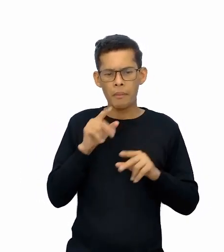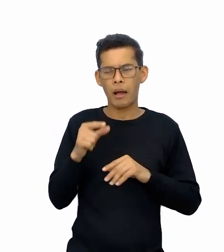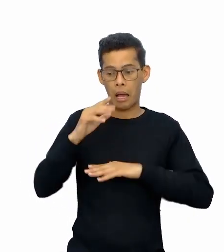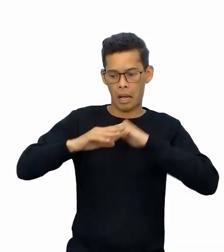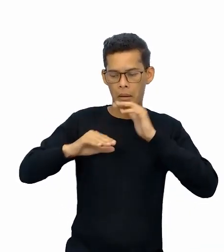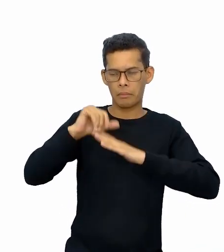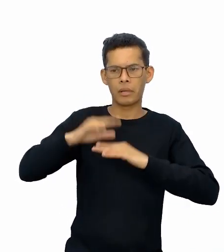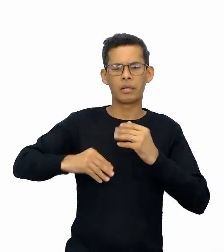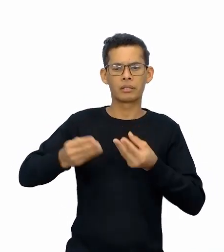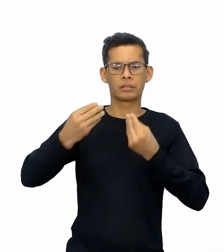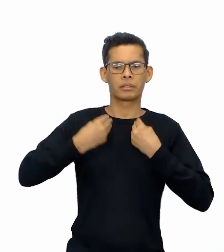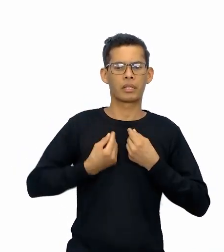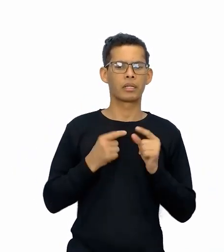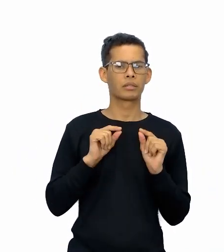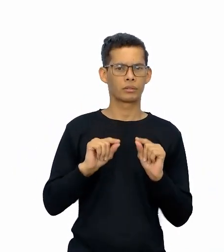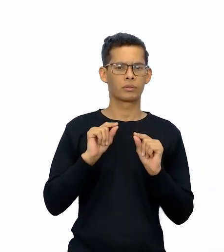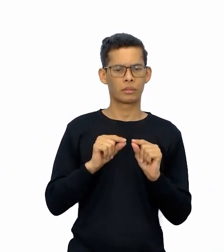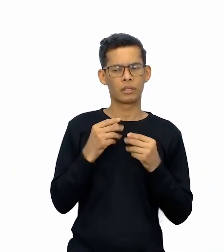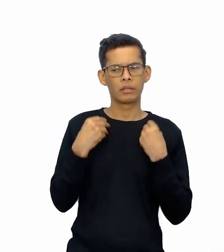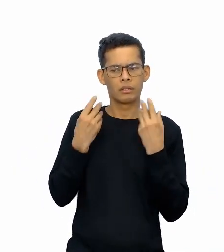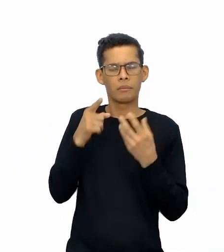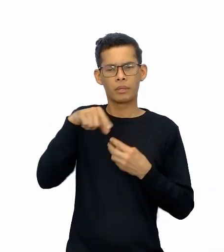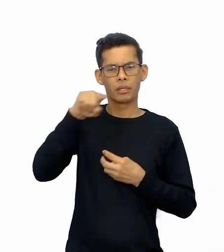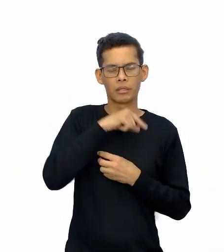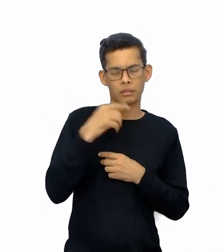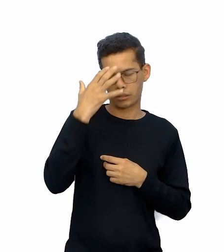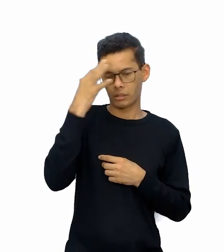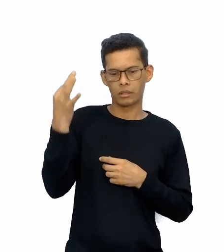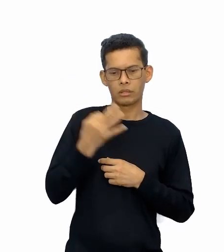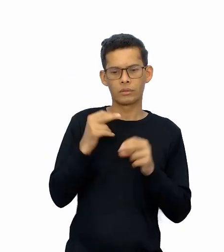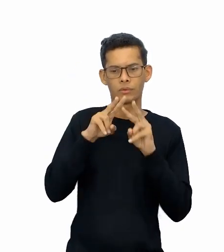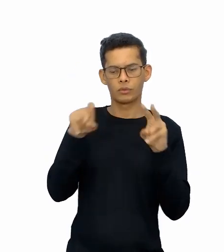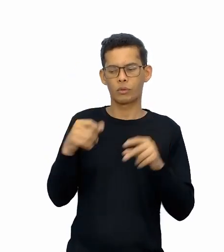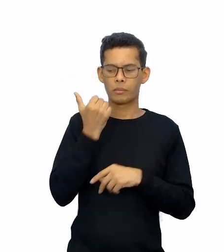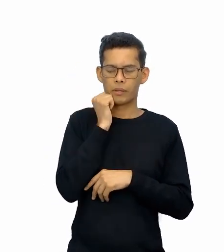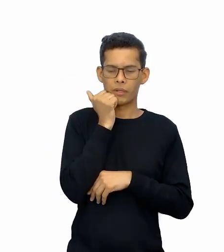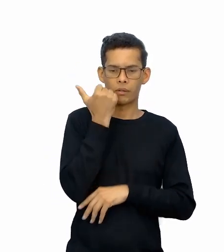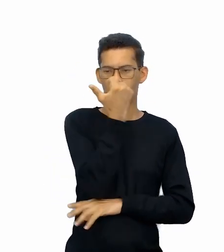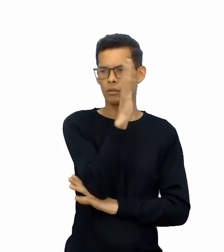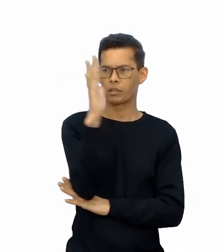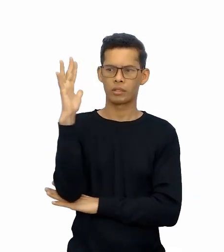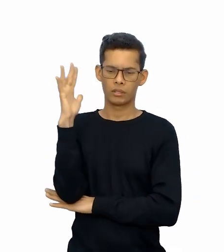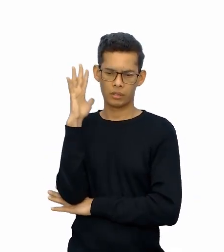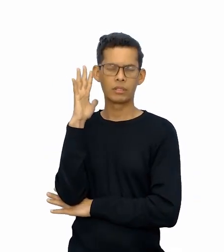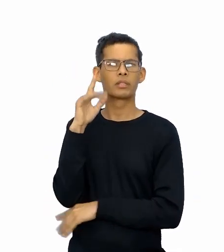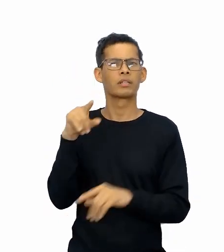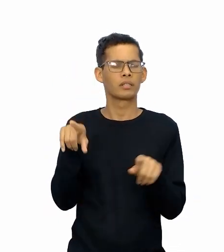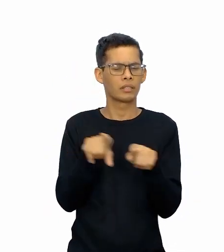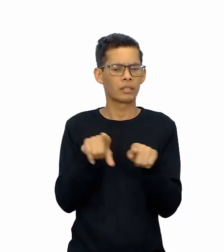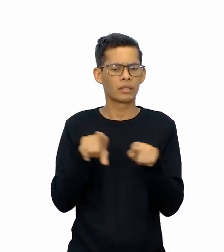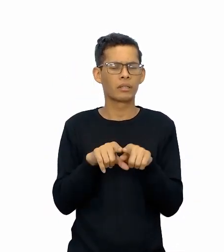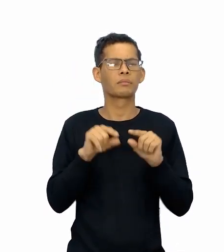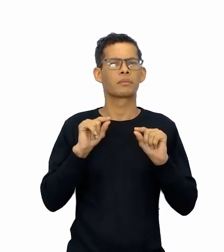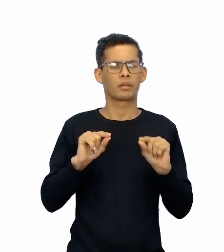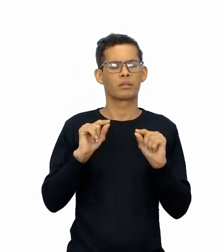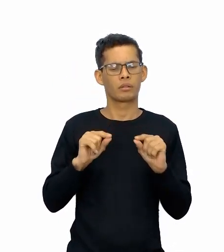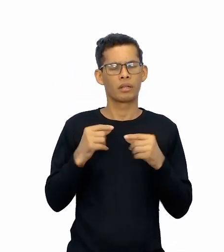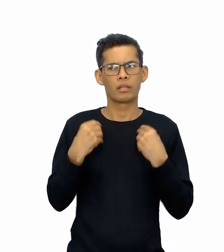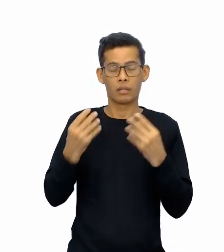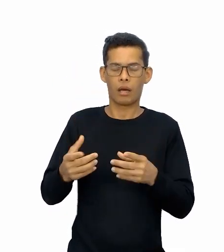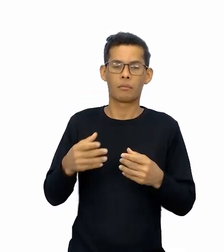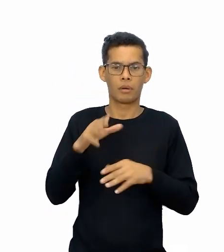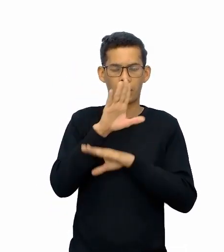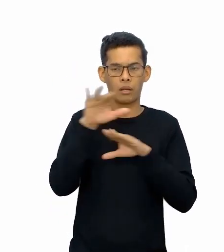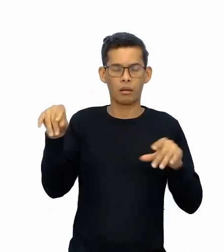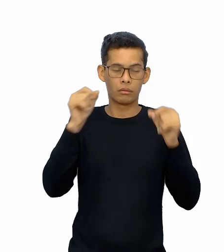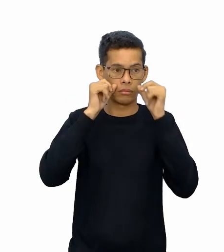Para que eles compreendam a natureza da ciência e o papel do cientista em uma investigação e também despertar a curiosidade